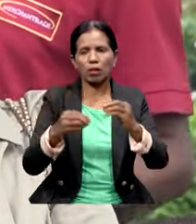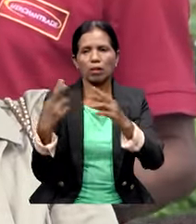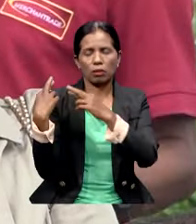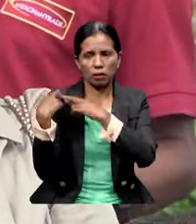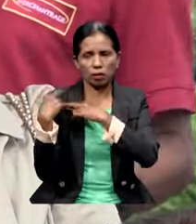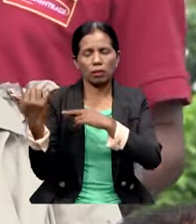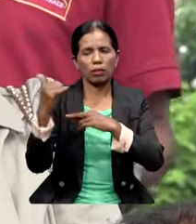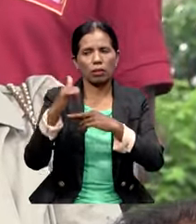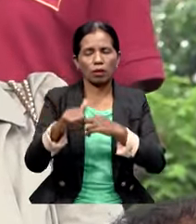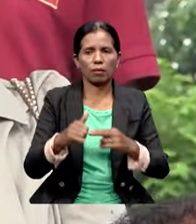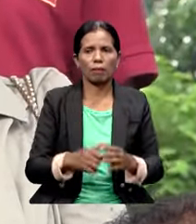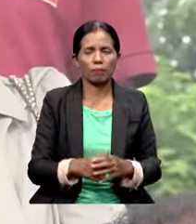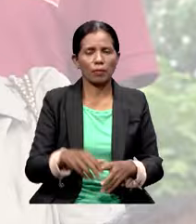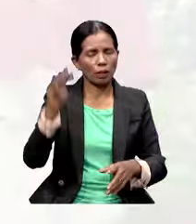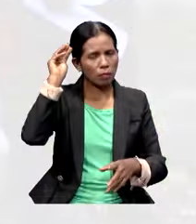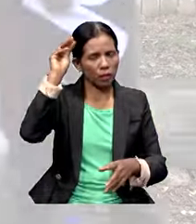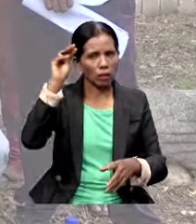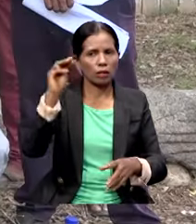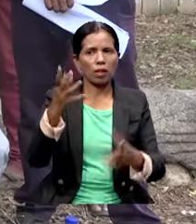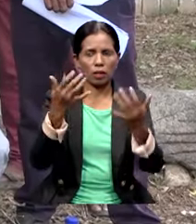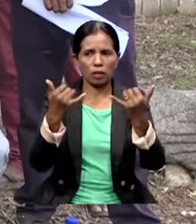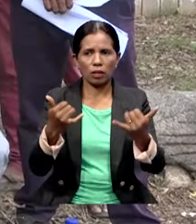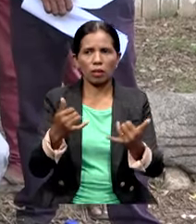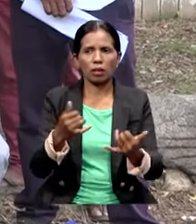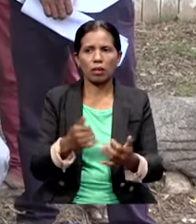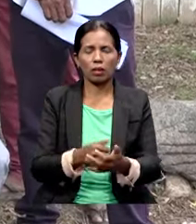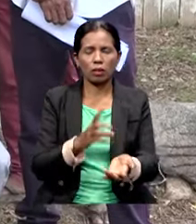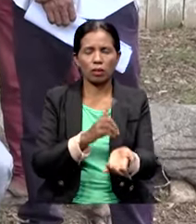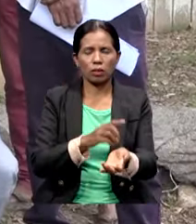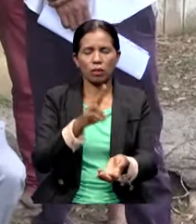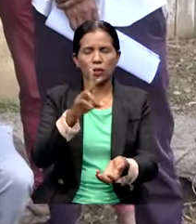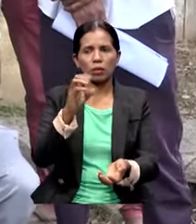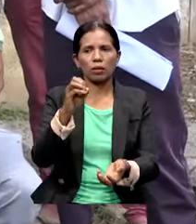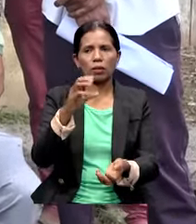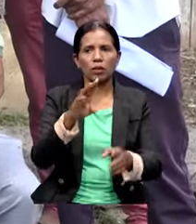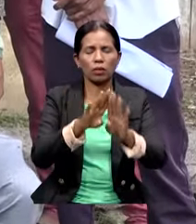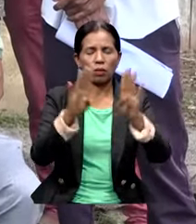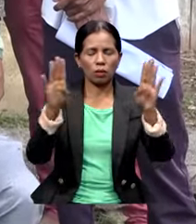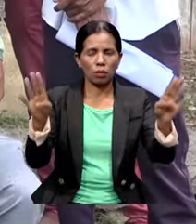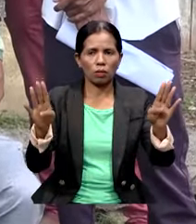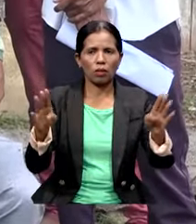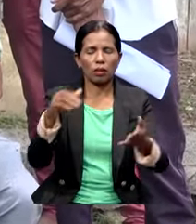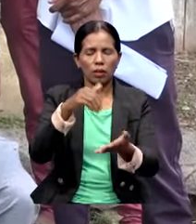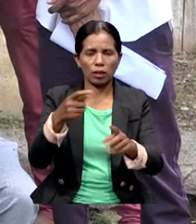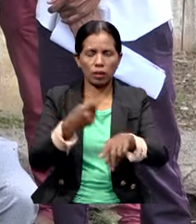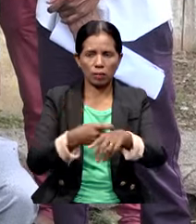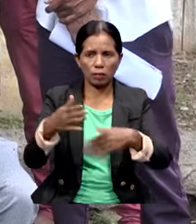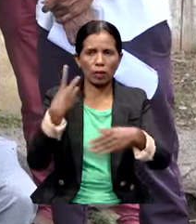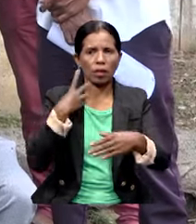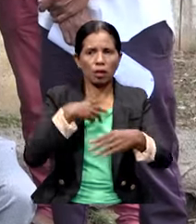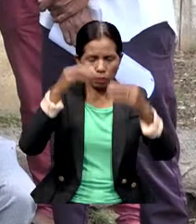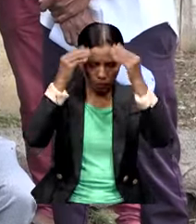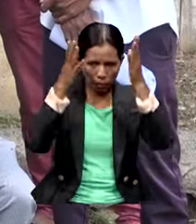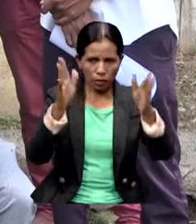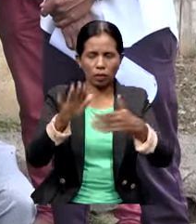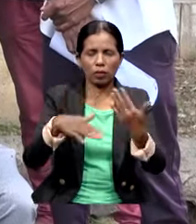acto. Ministro da Educação atual, Dr. Dulce de Jesus, atu lo que concurso e tempo barak nyalaran. Nune ami professor